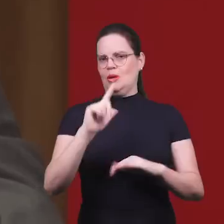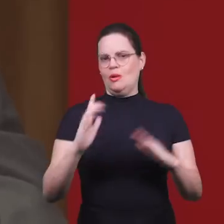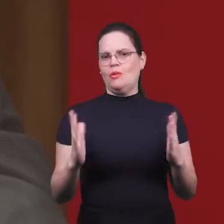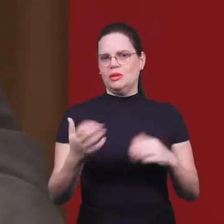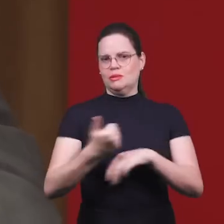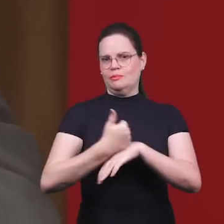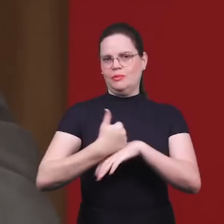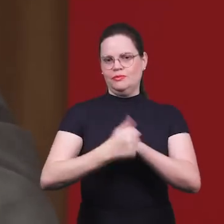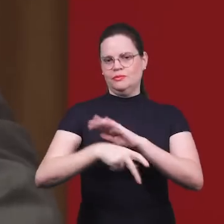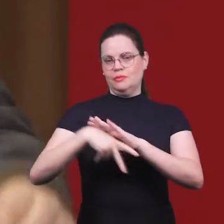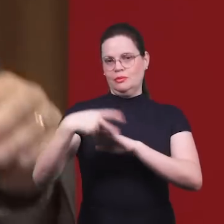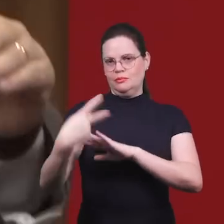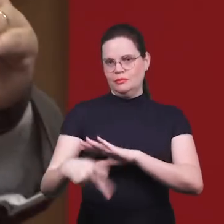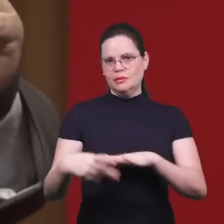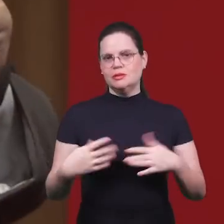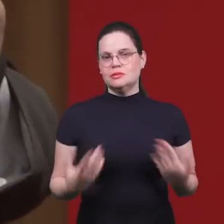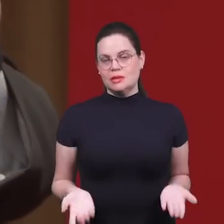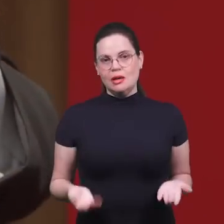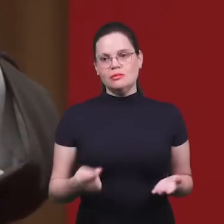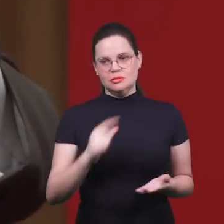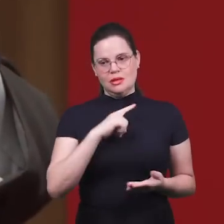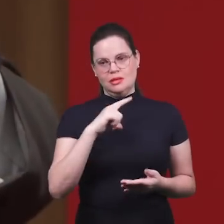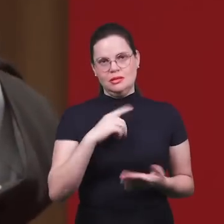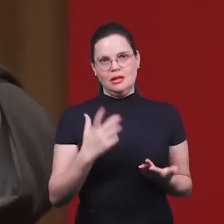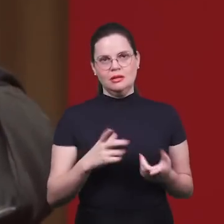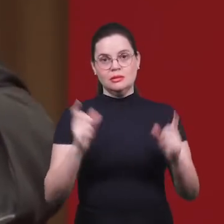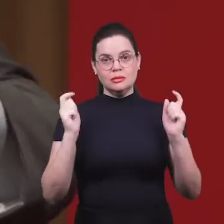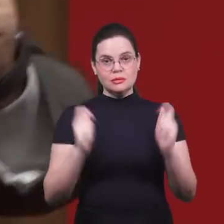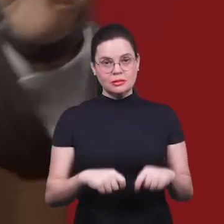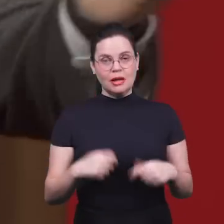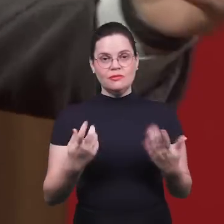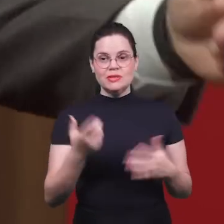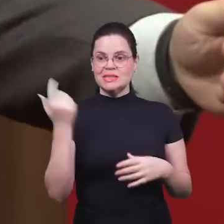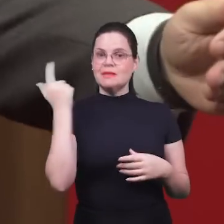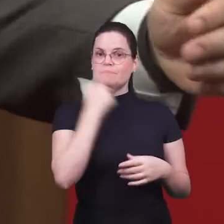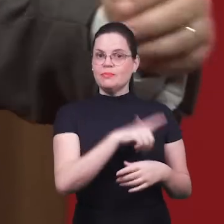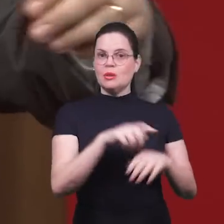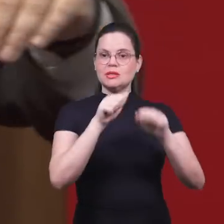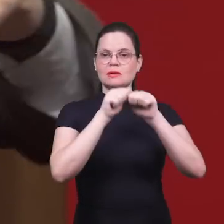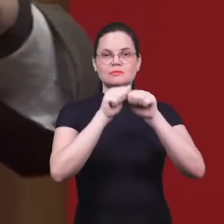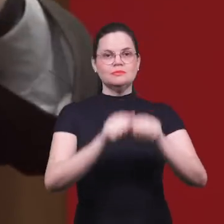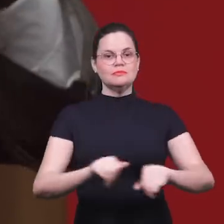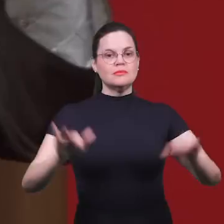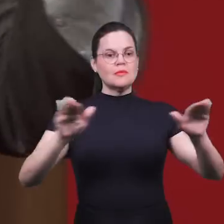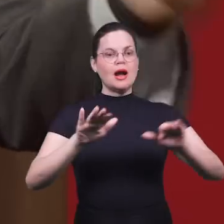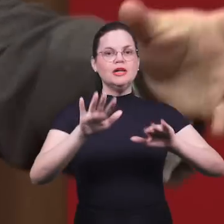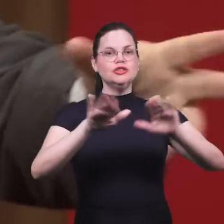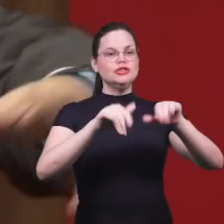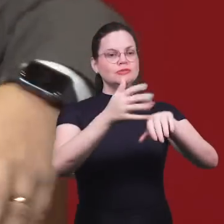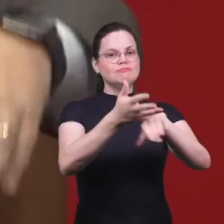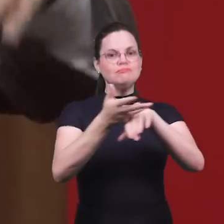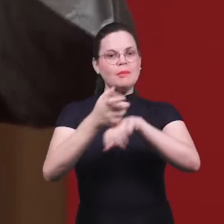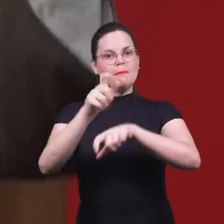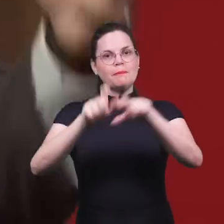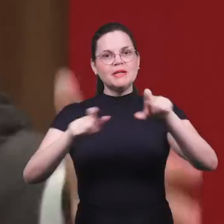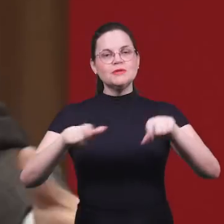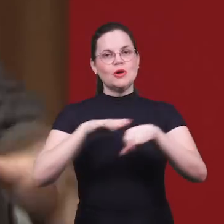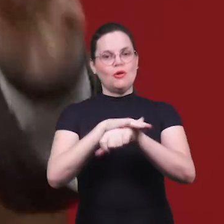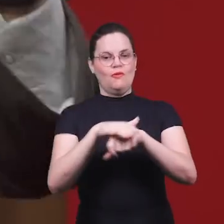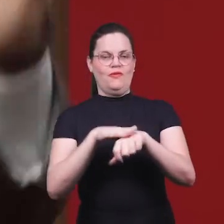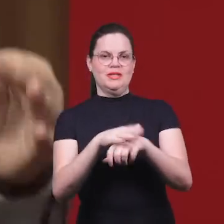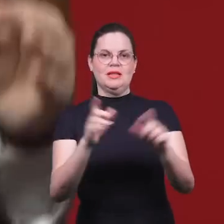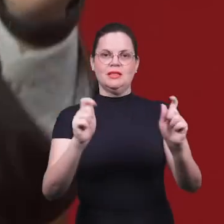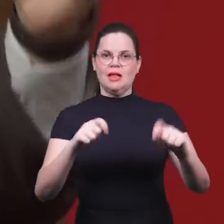caixa de ferramentas que você tenha, você hoje consegue acessar o cliente final. Você consegue conversar. Antigamente você